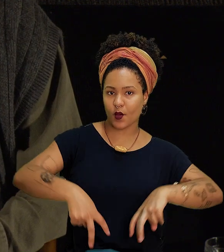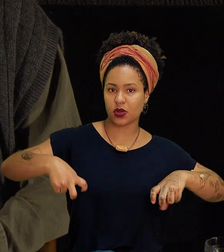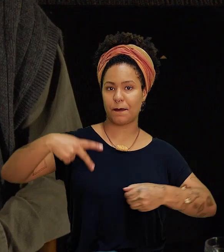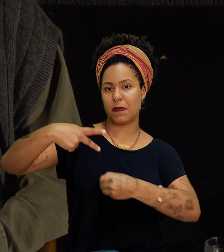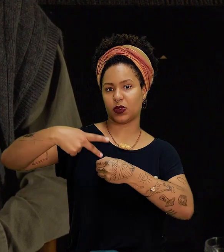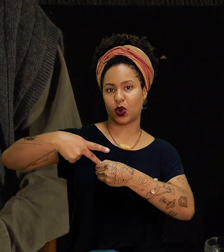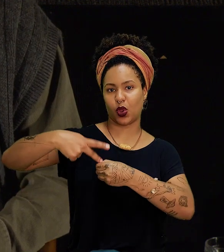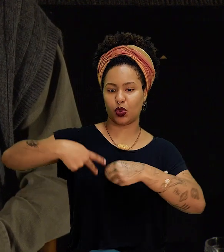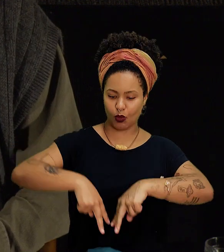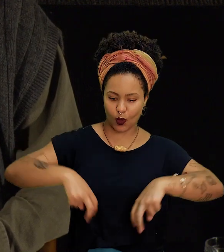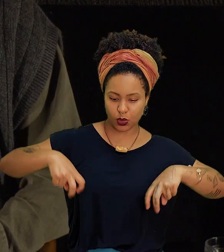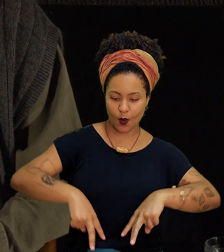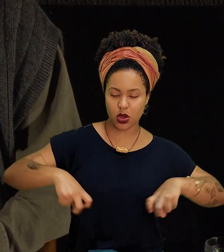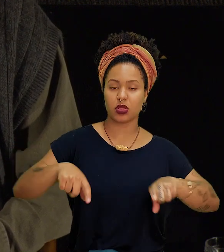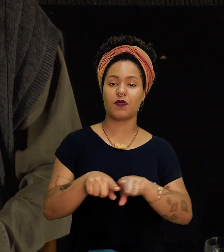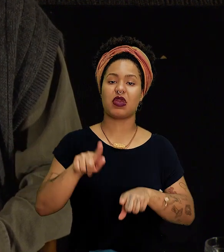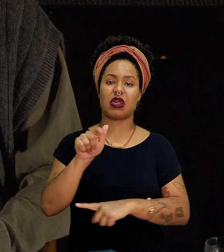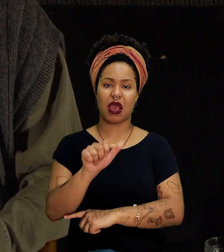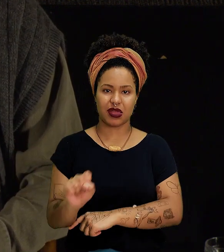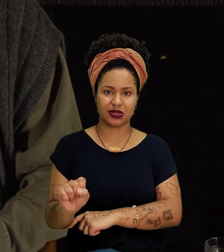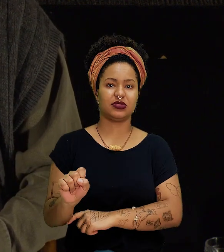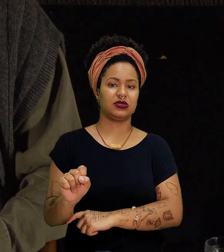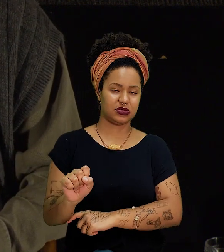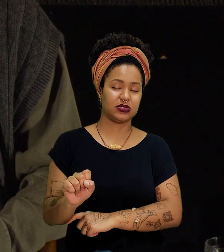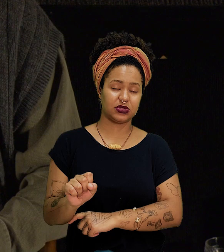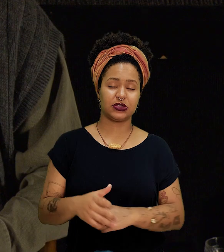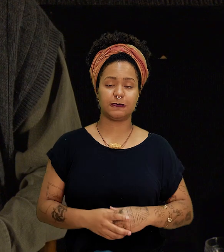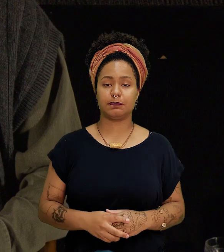produção de petróleo e gás